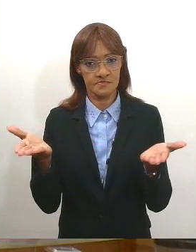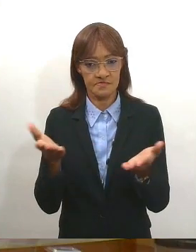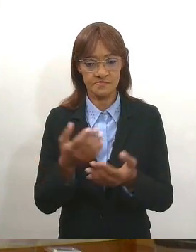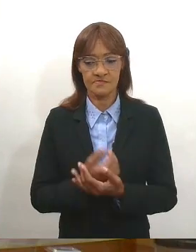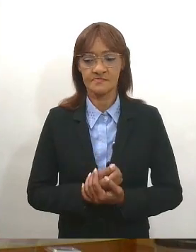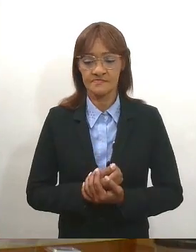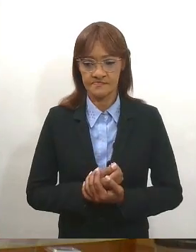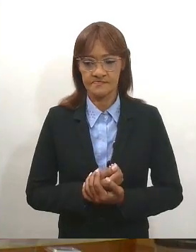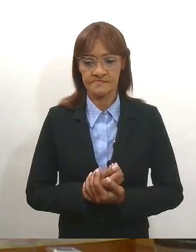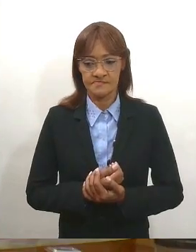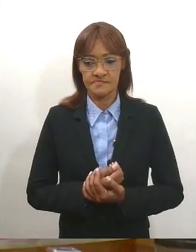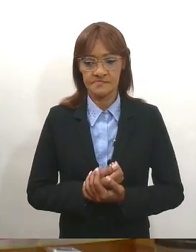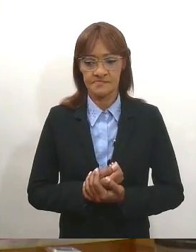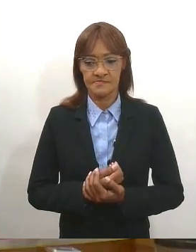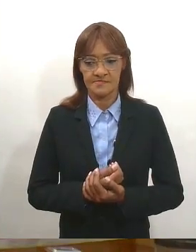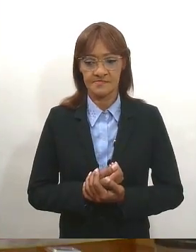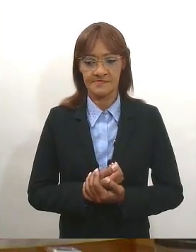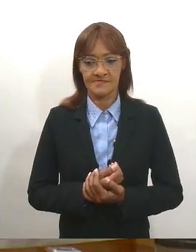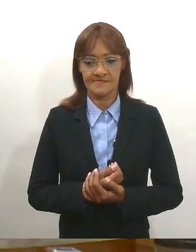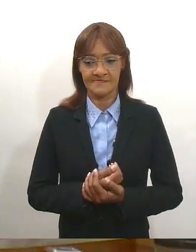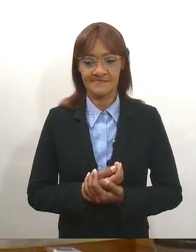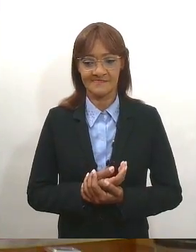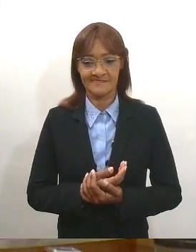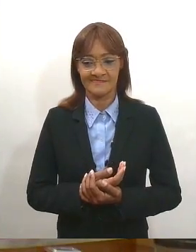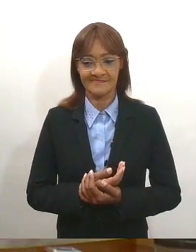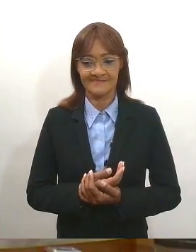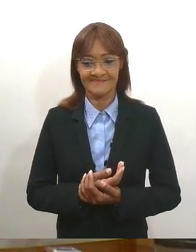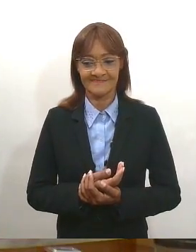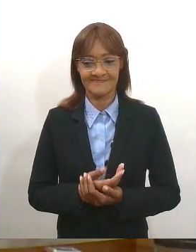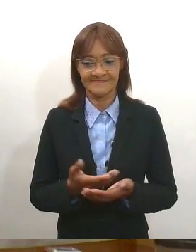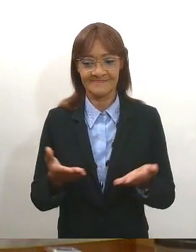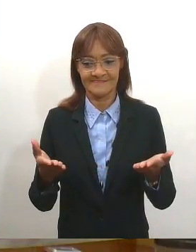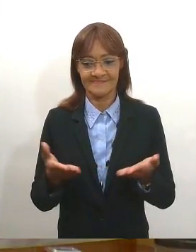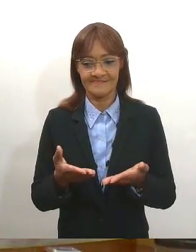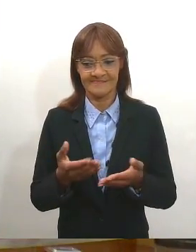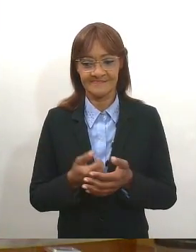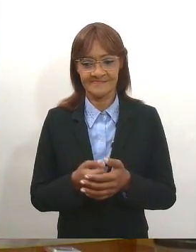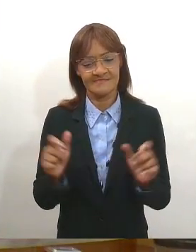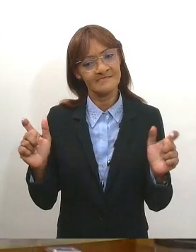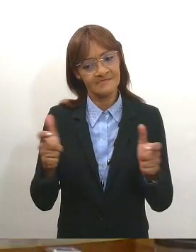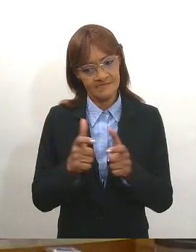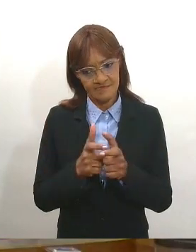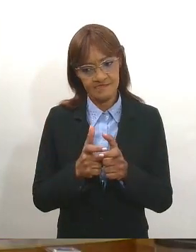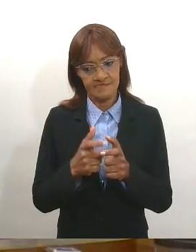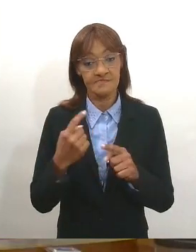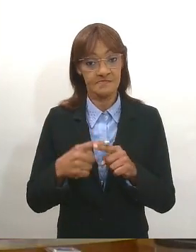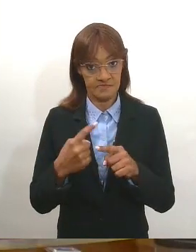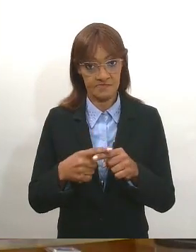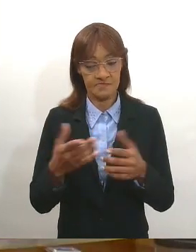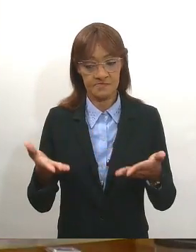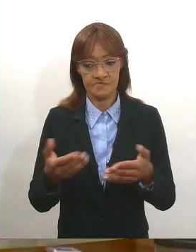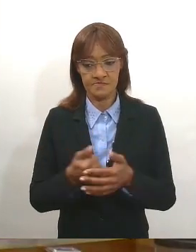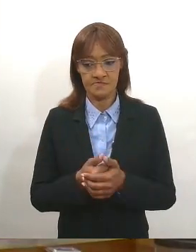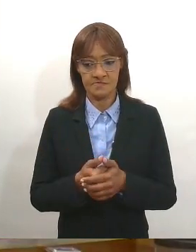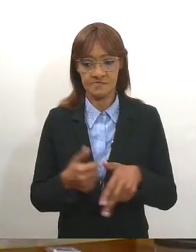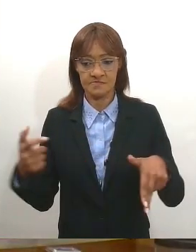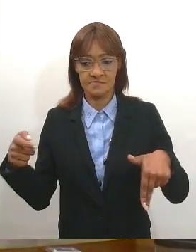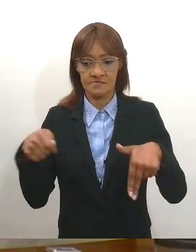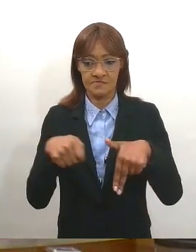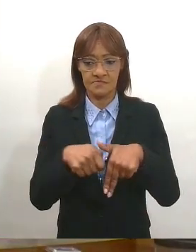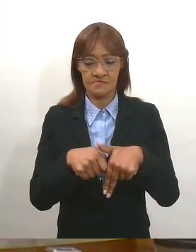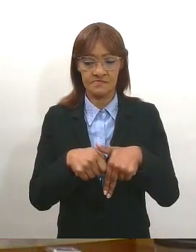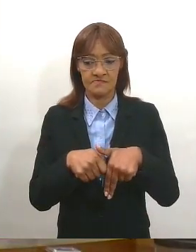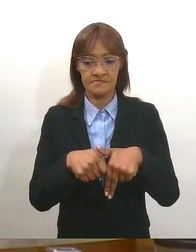presidente, provavelmente com um quórum menor, tendo em vista a posse do desembargador doutor Etélio, agora às 10 horas, aqui a gente